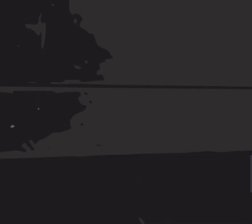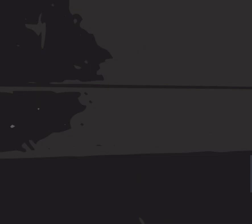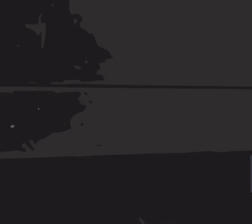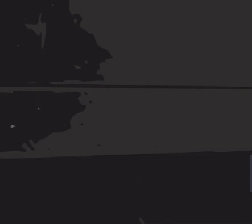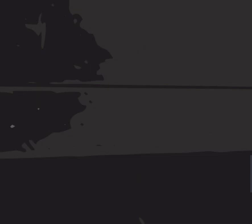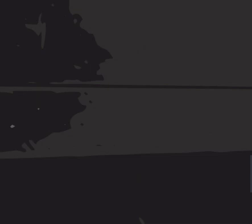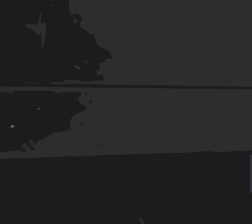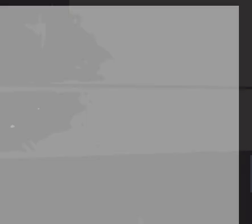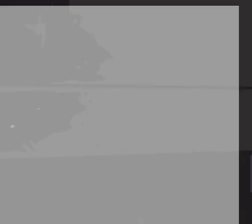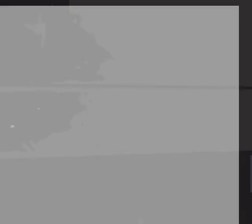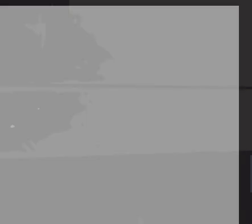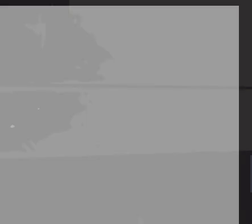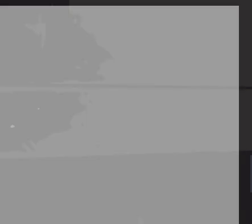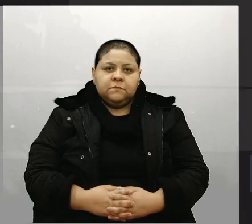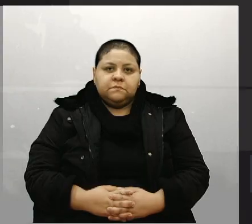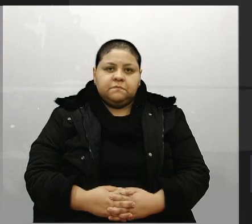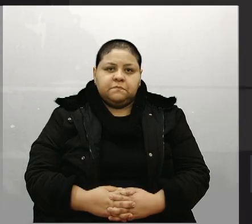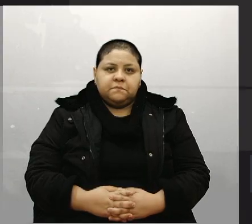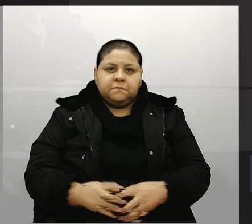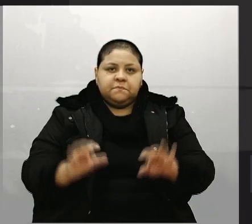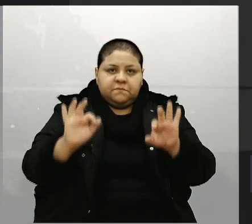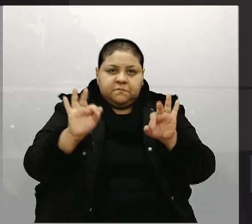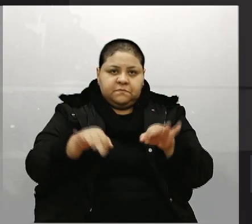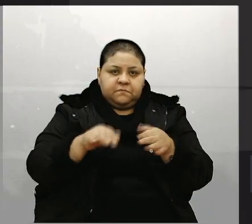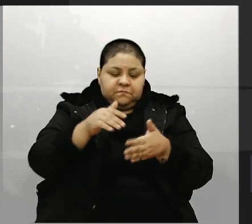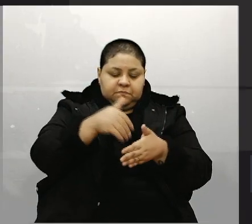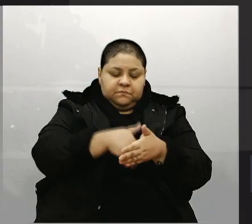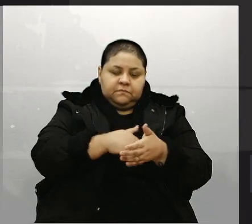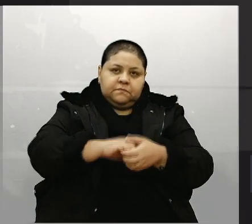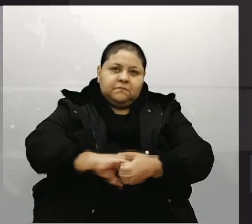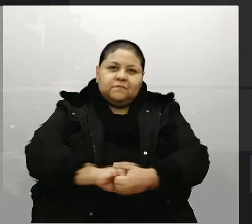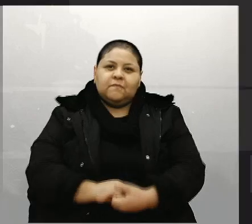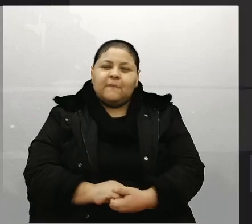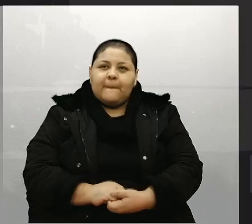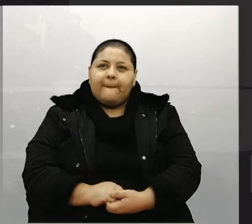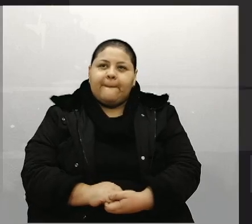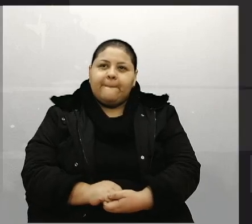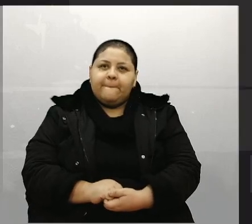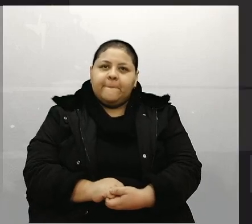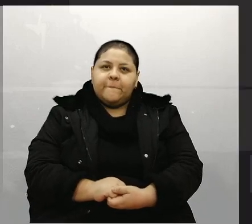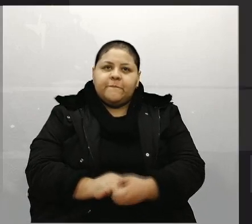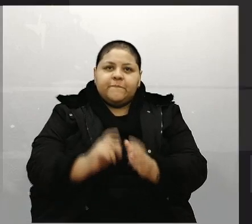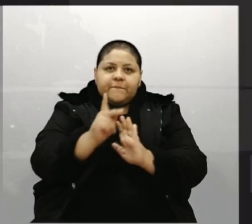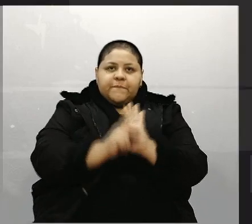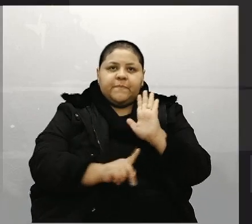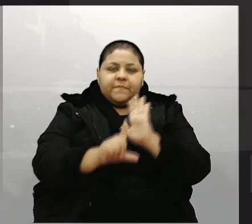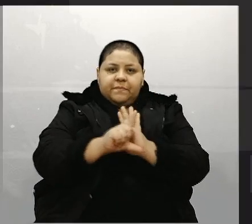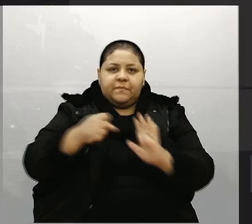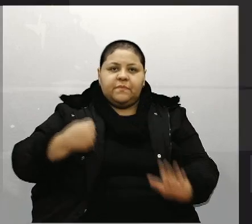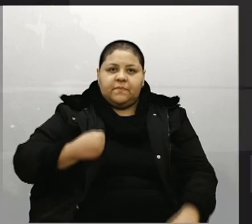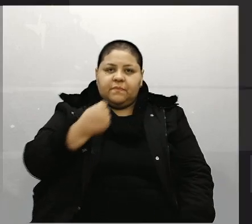Encerrado o registro dos votos, encerrada a votação. Projeto de lei número